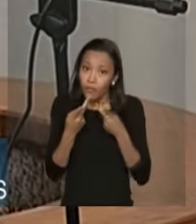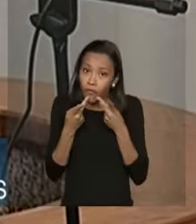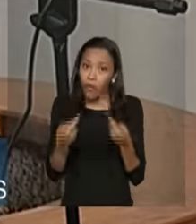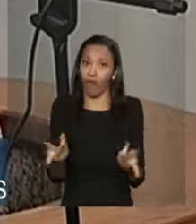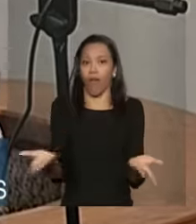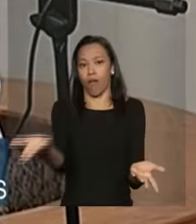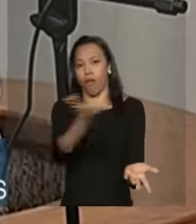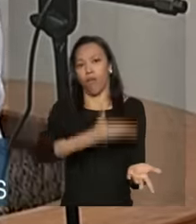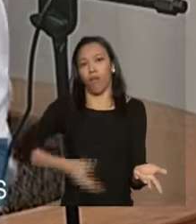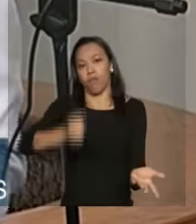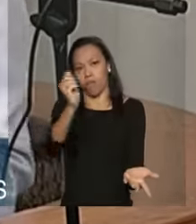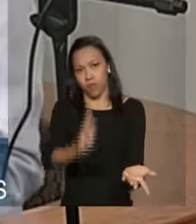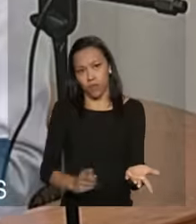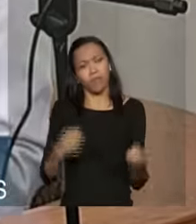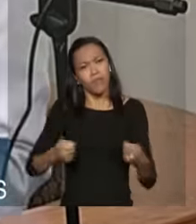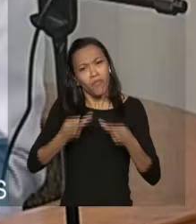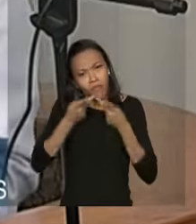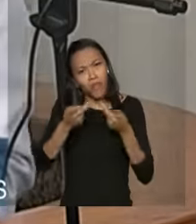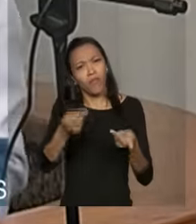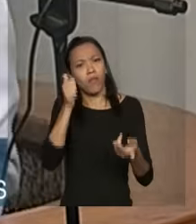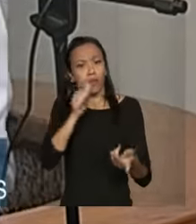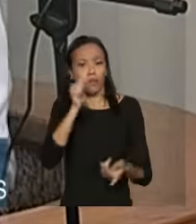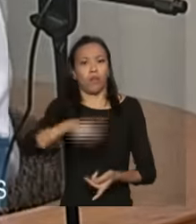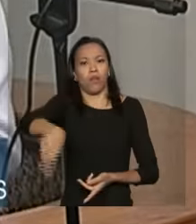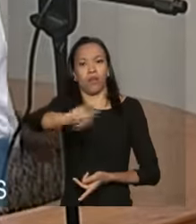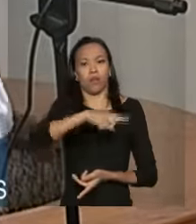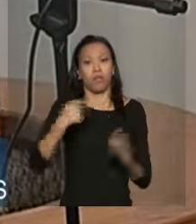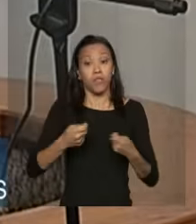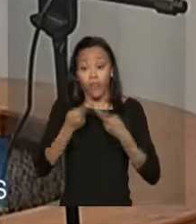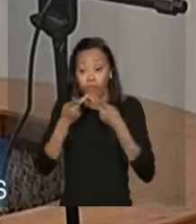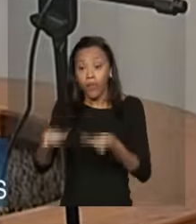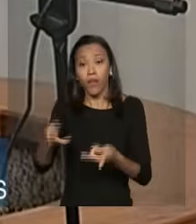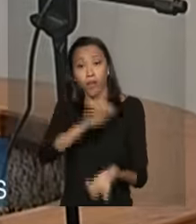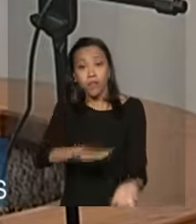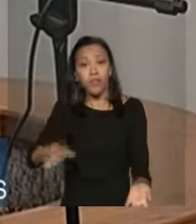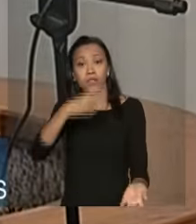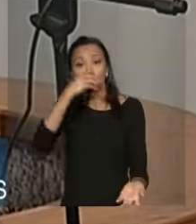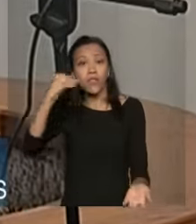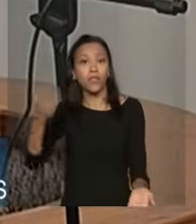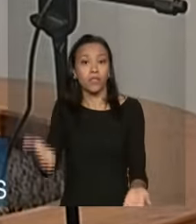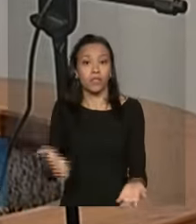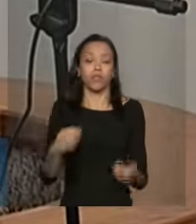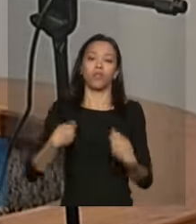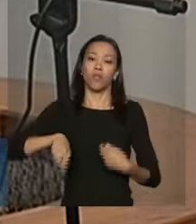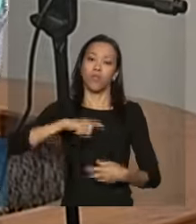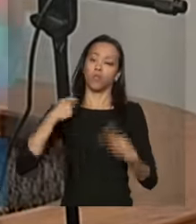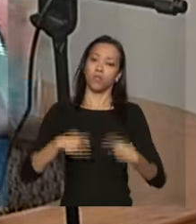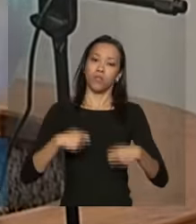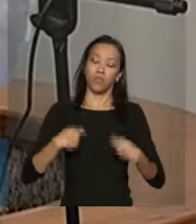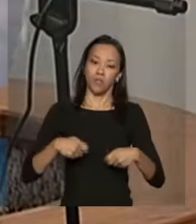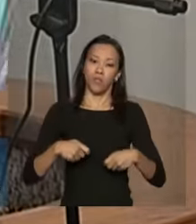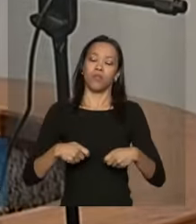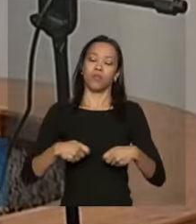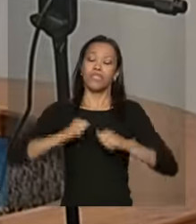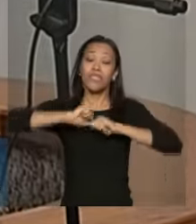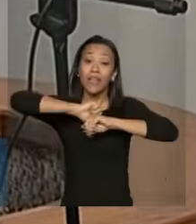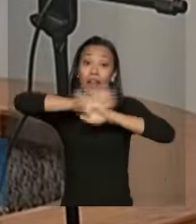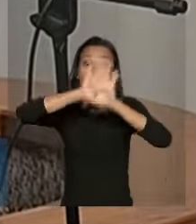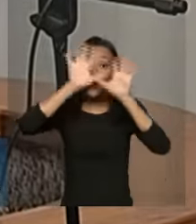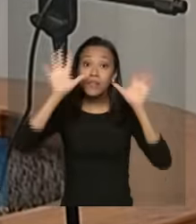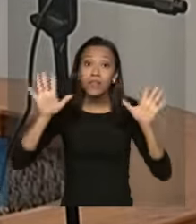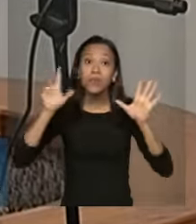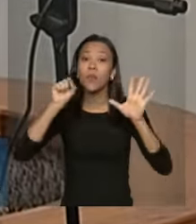nação nós precisamos dizer isso paraas mulheres nós precisamos dizer isso pras crianças e adolescentes nós precisamos efetivamente esclarecer a